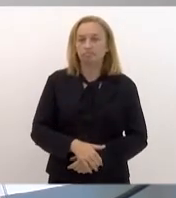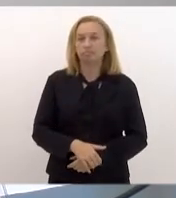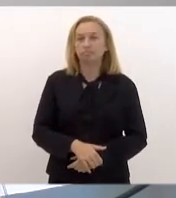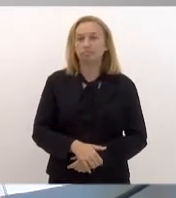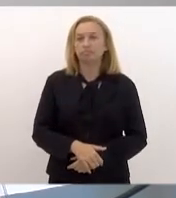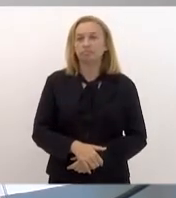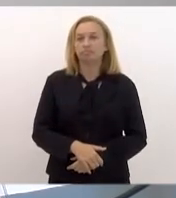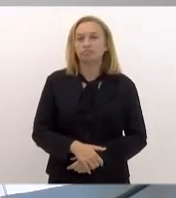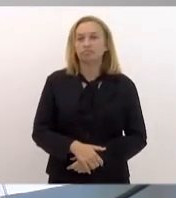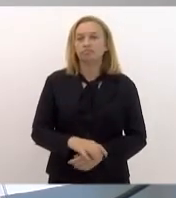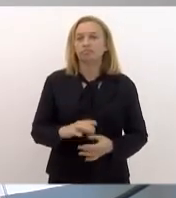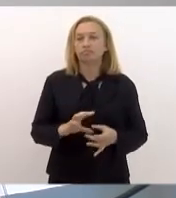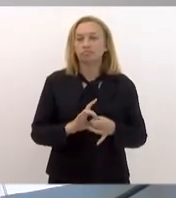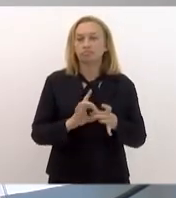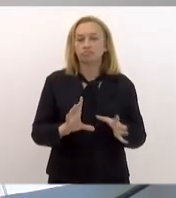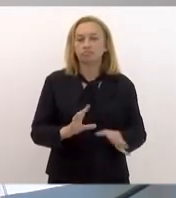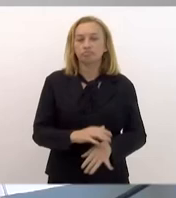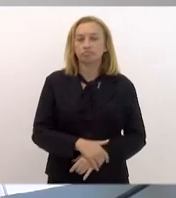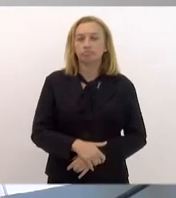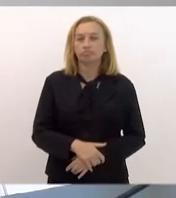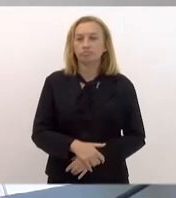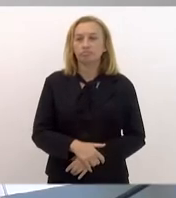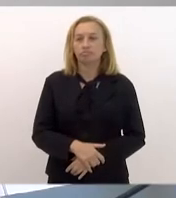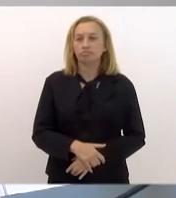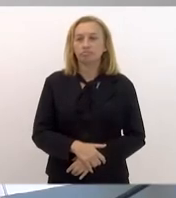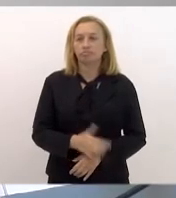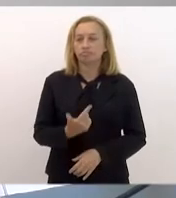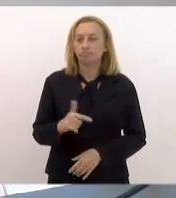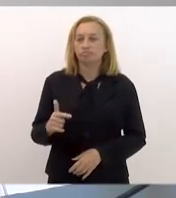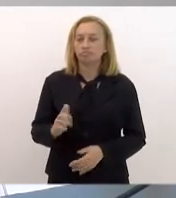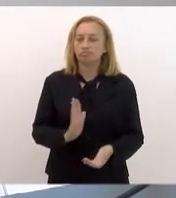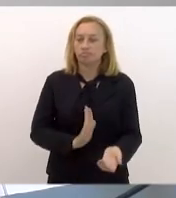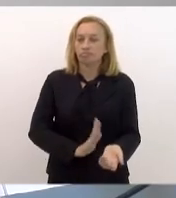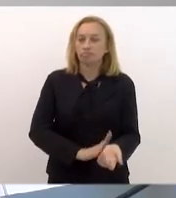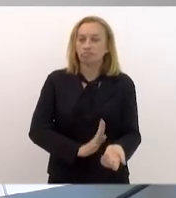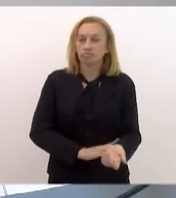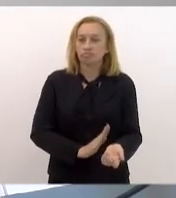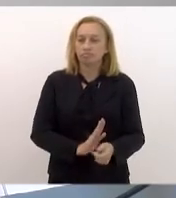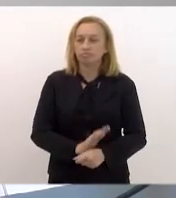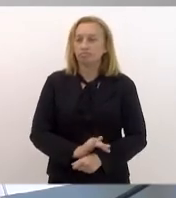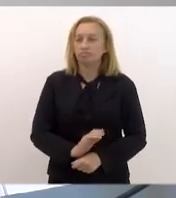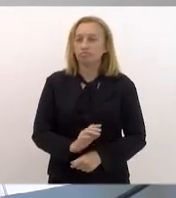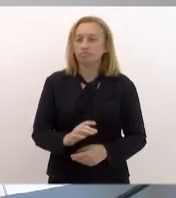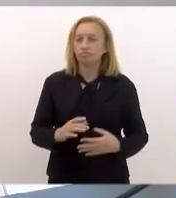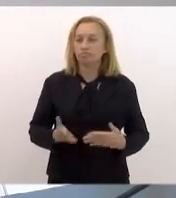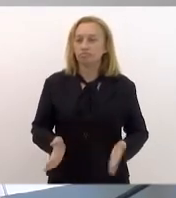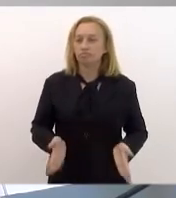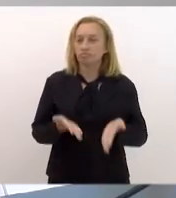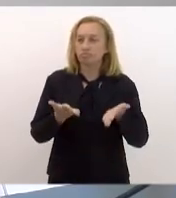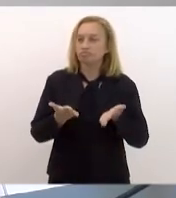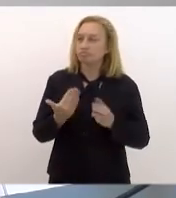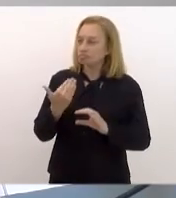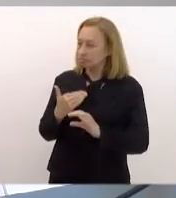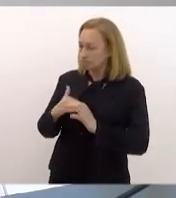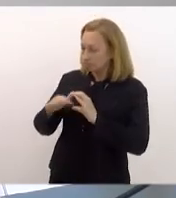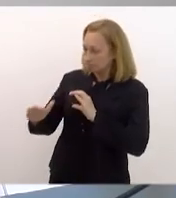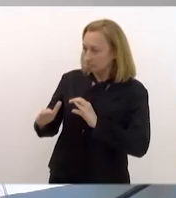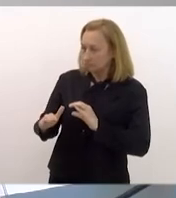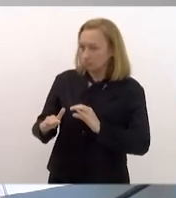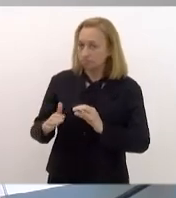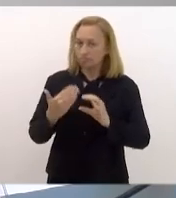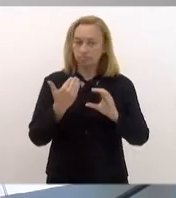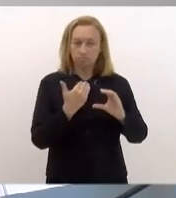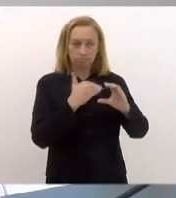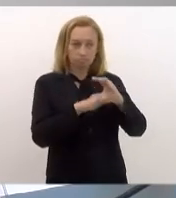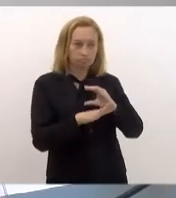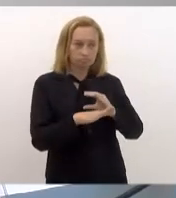como autorizativa, para não ter mais o vício de iniciativa. Mas vou mandar para a vossa senhoria, mandar para o